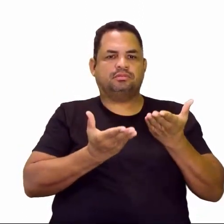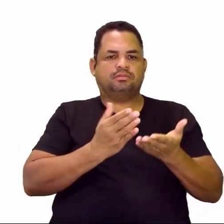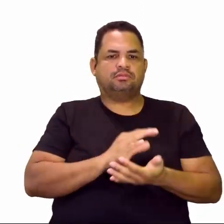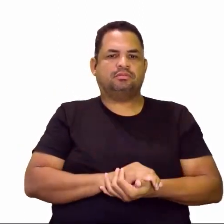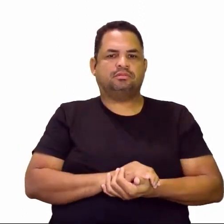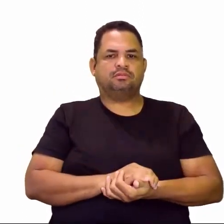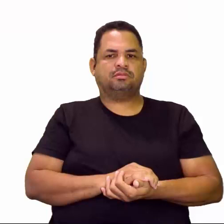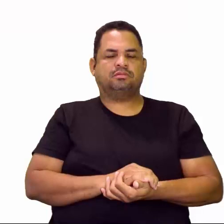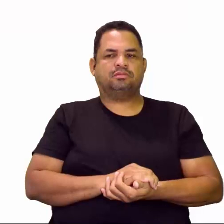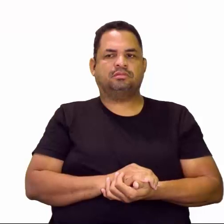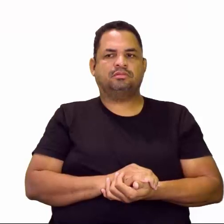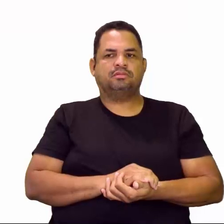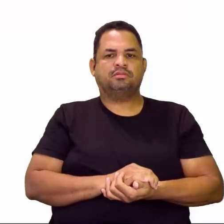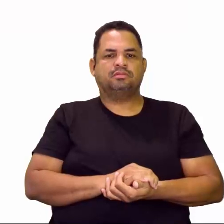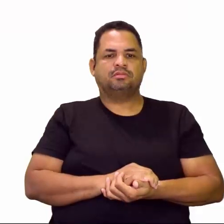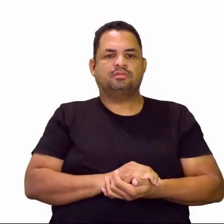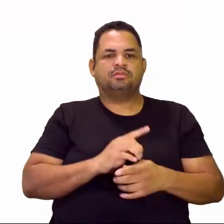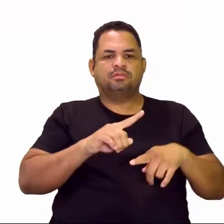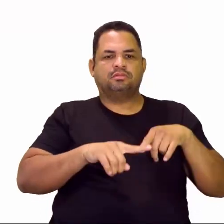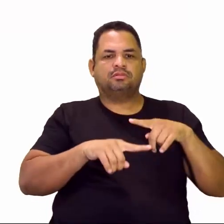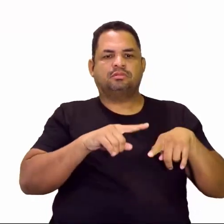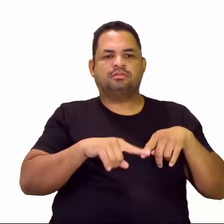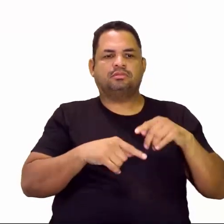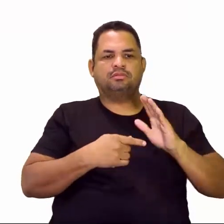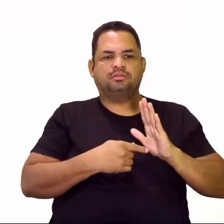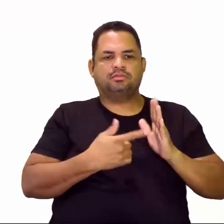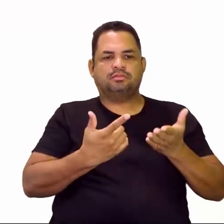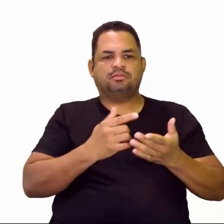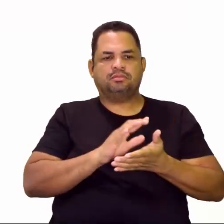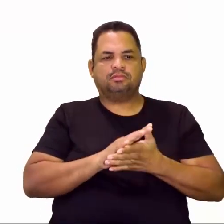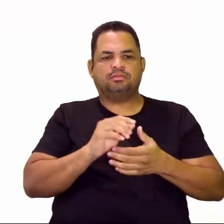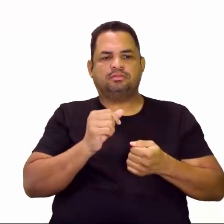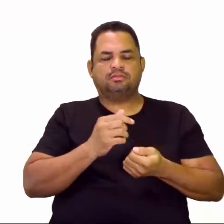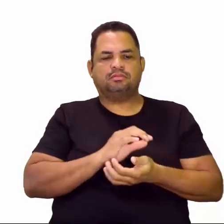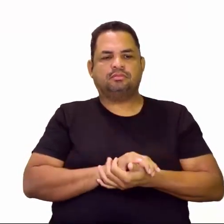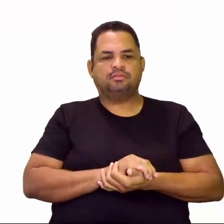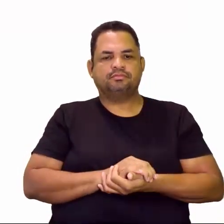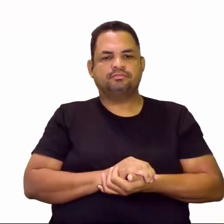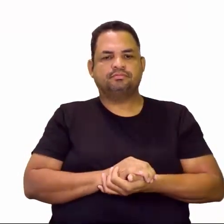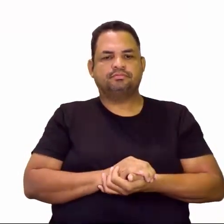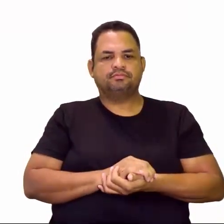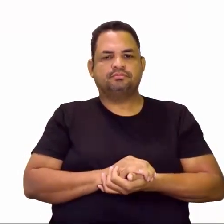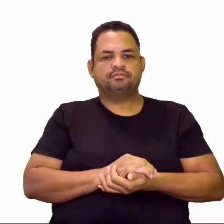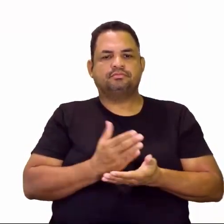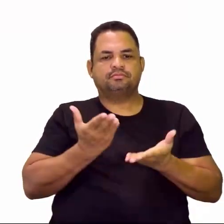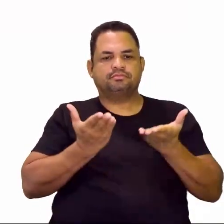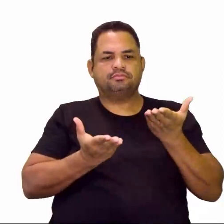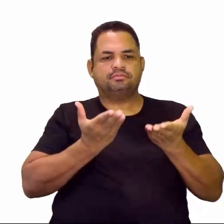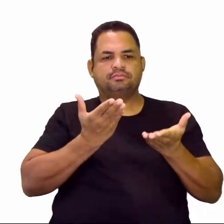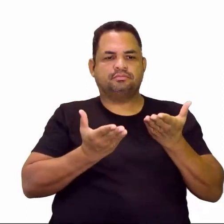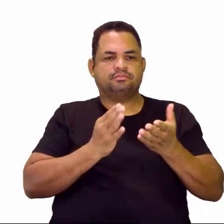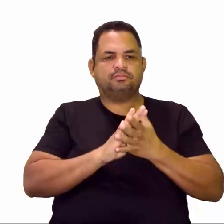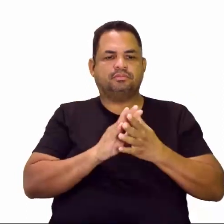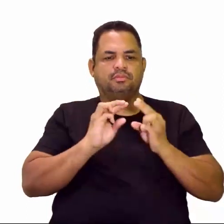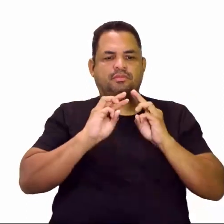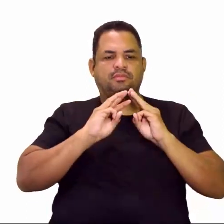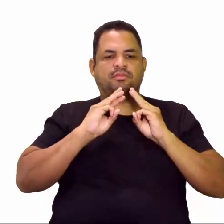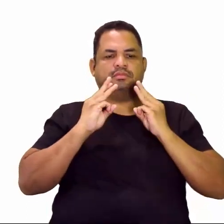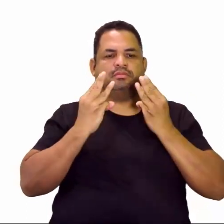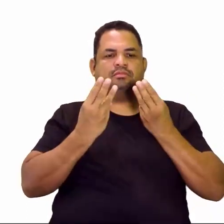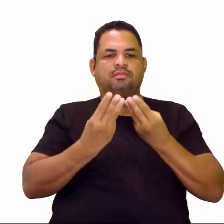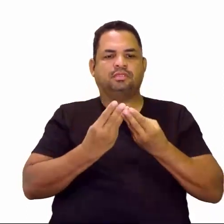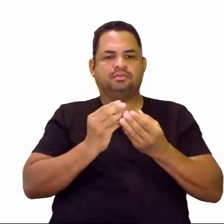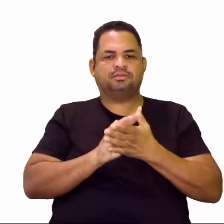né? Que é exatamente o instrumento indicado para pesar a massa, né? Massa